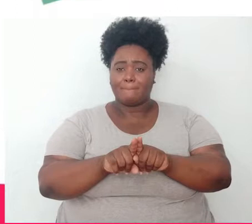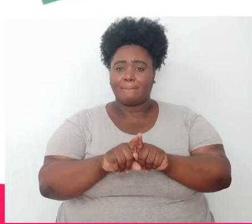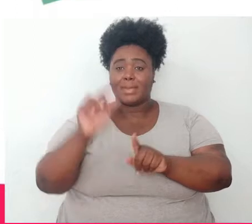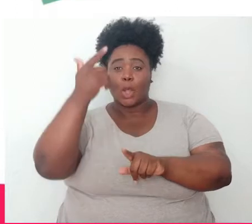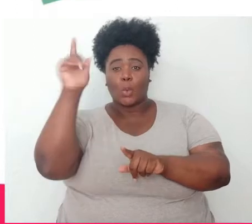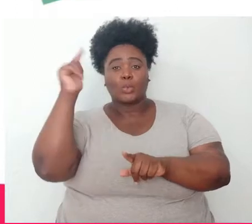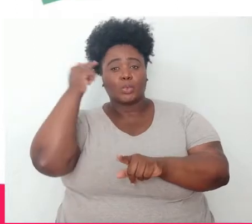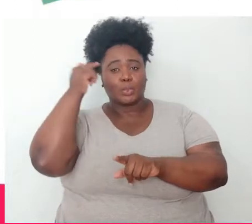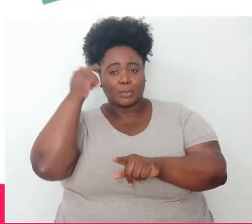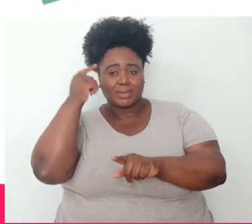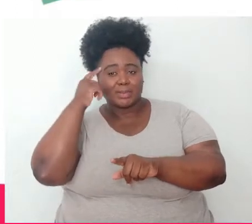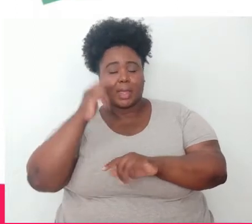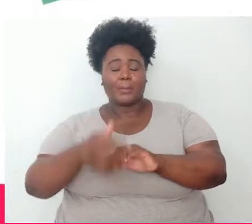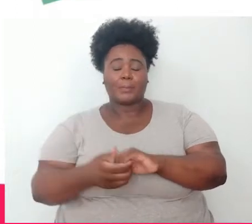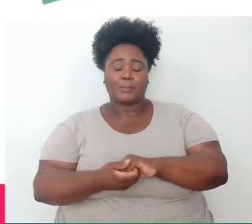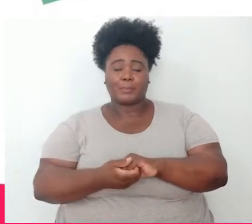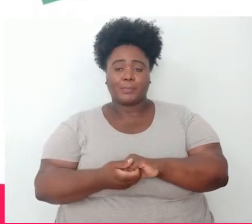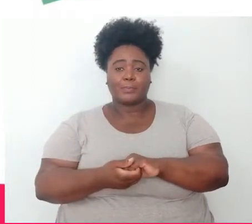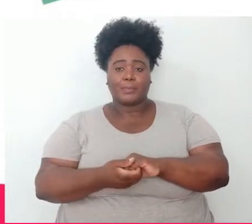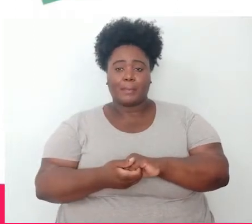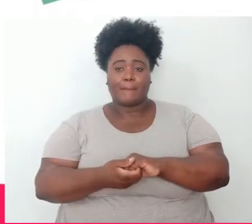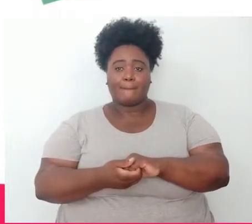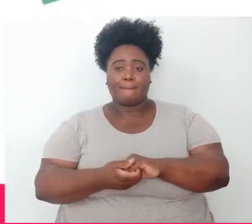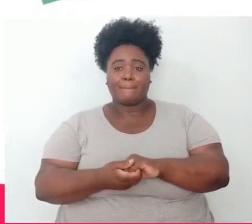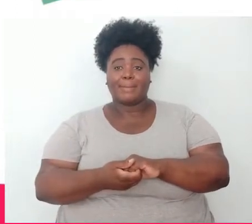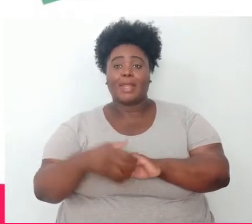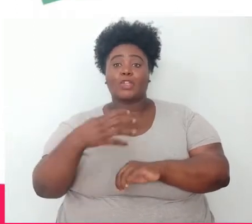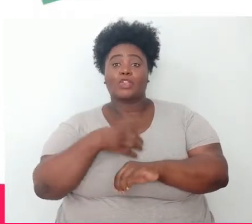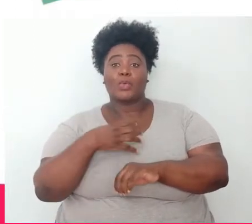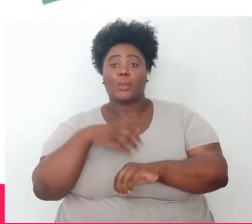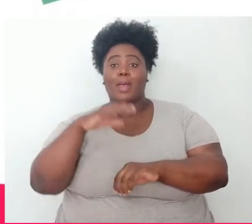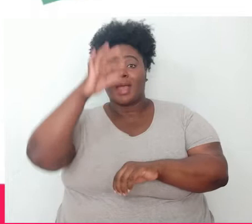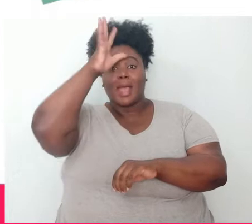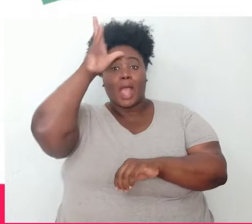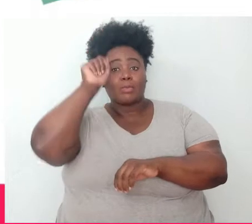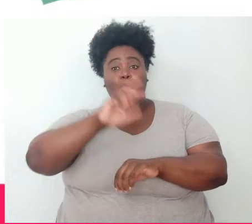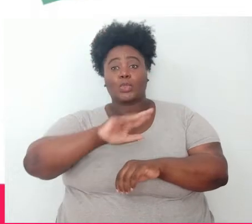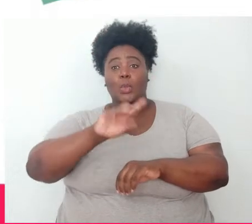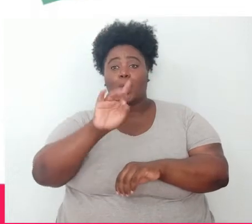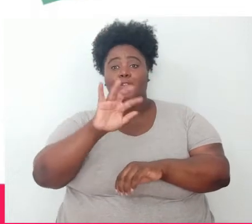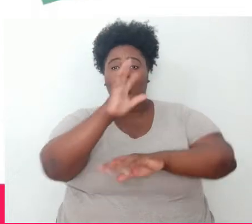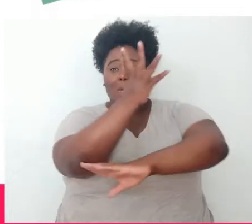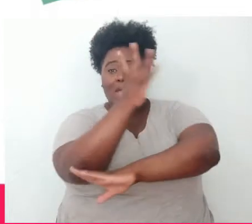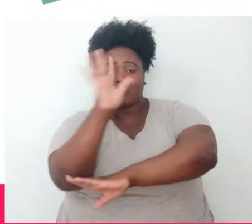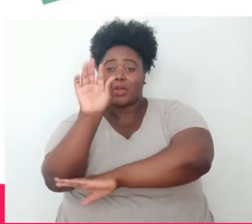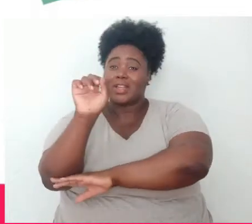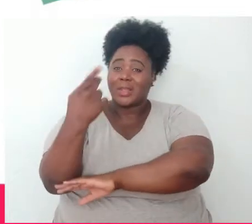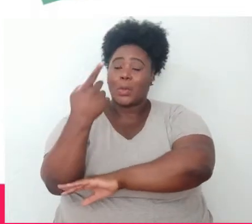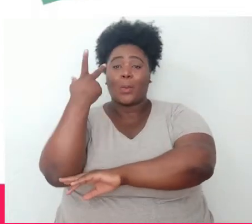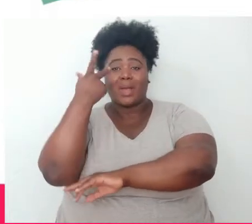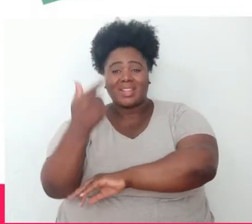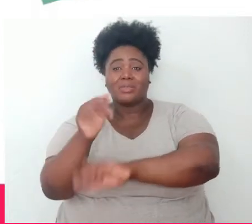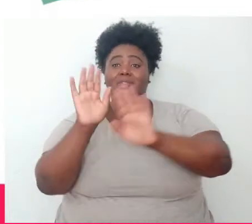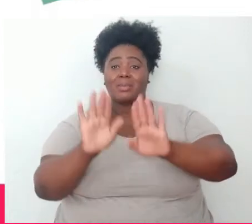outro imaginário, né? Esse imaginário de uma Amazônia que não é apenas a floresta ou a natureza, né? Mas